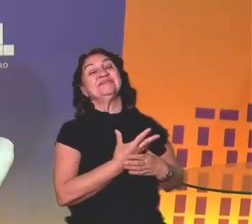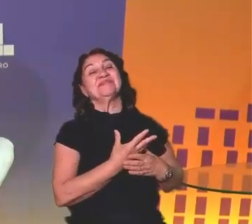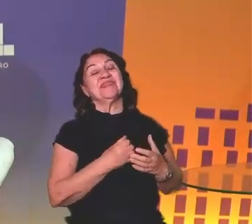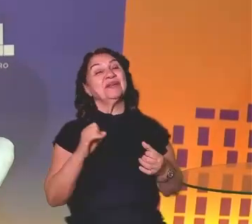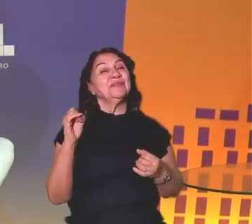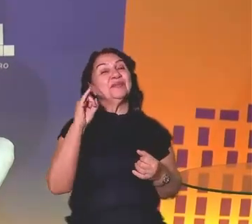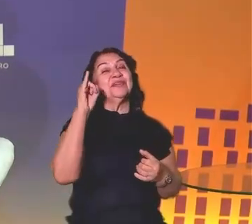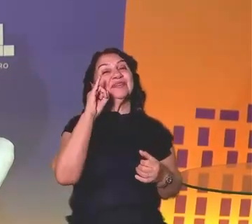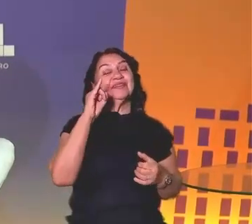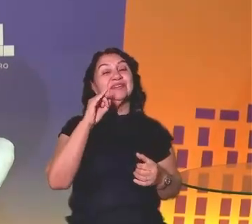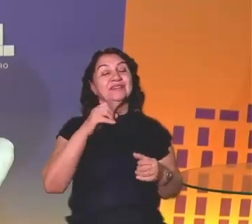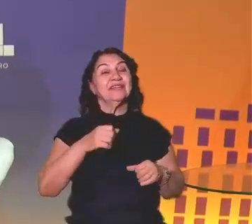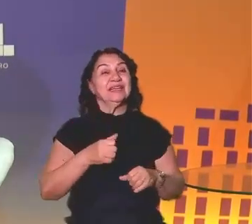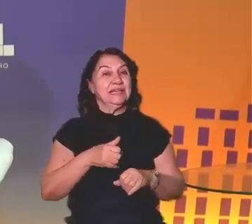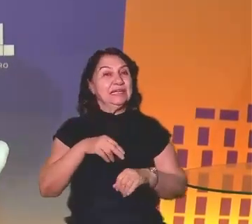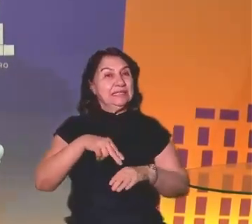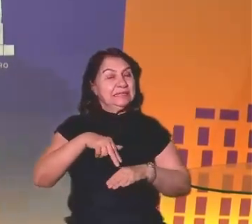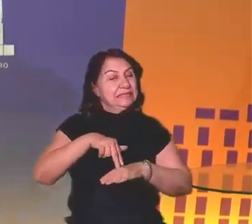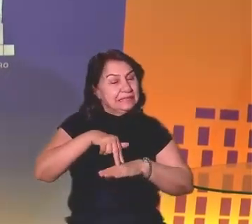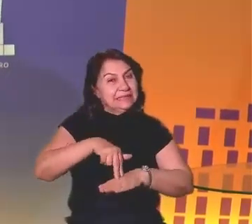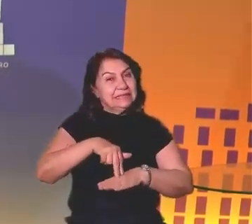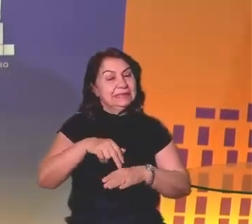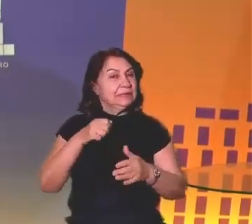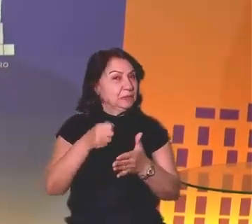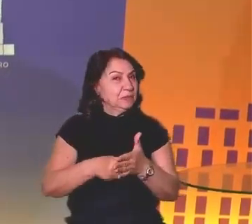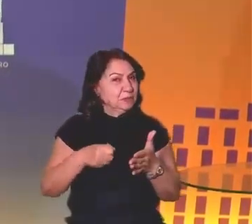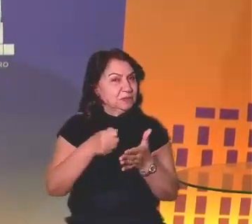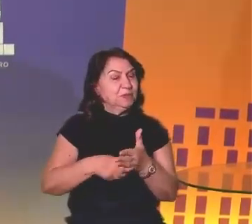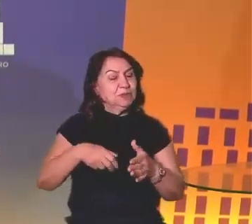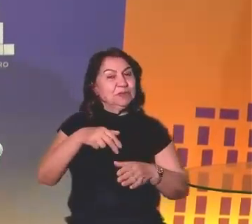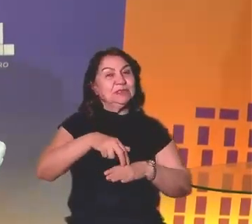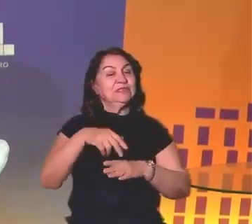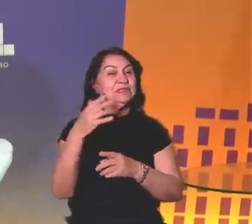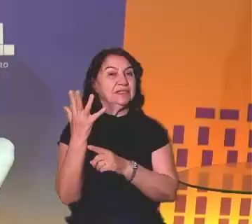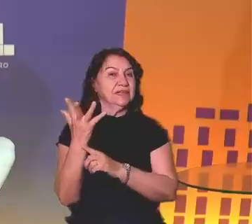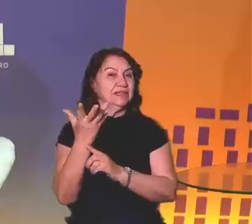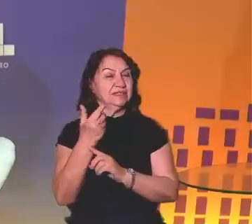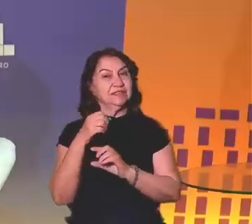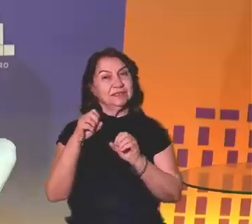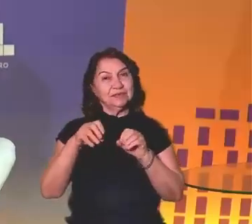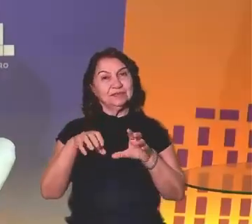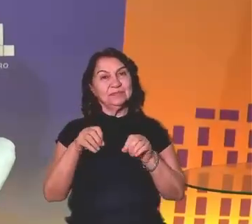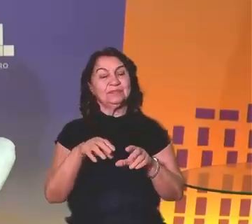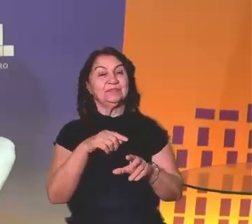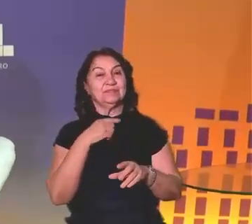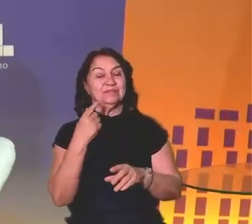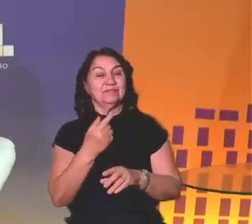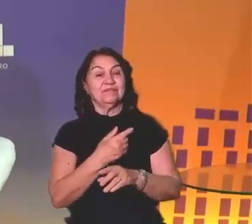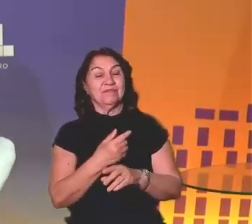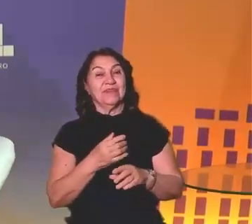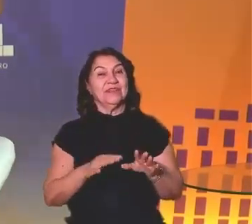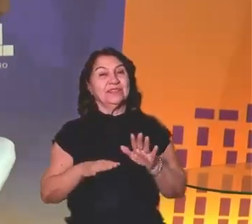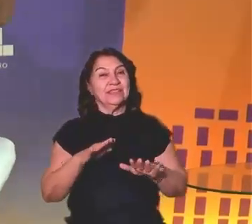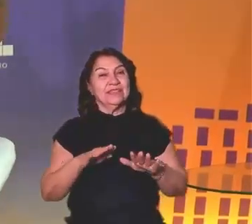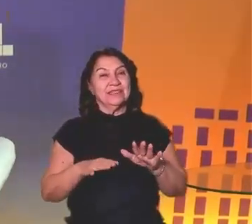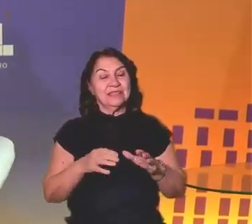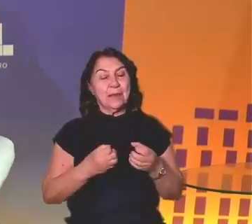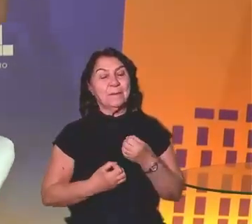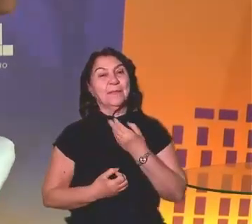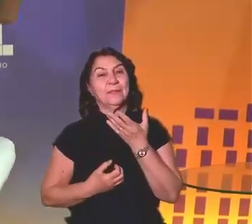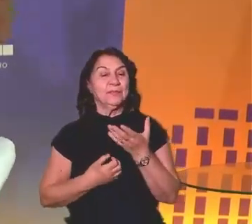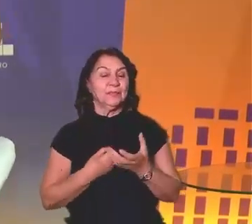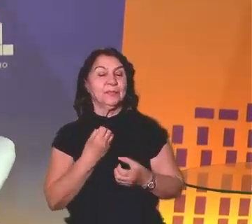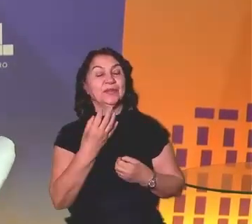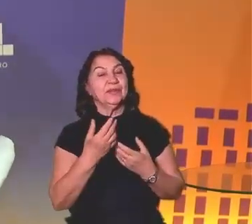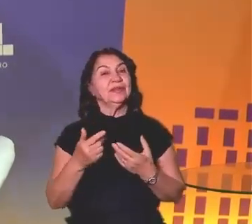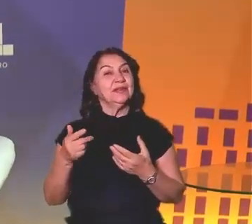importante. E quando a gente fala de resistência, de luta, quando o Pitt fala de arte e educação, muitas vezes a gente acha que a poesia